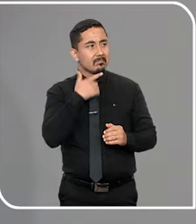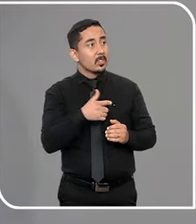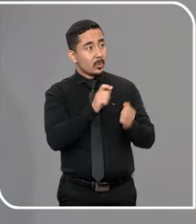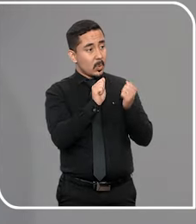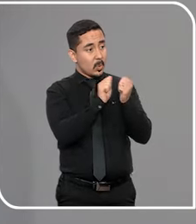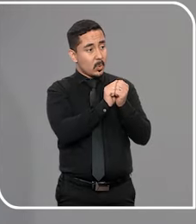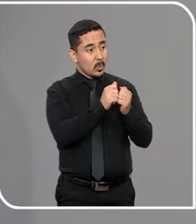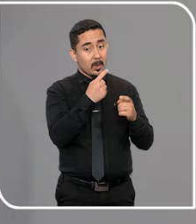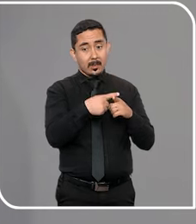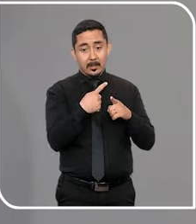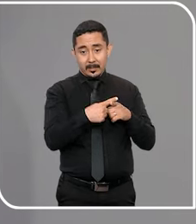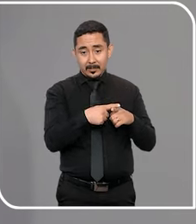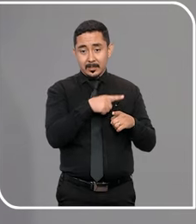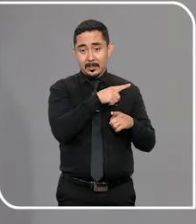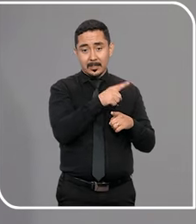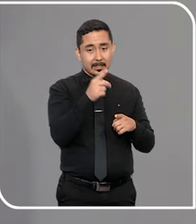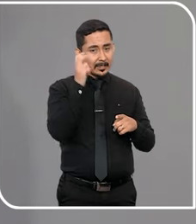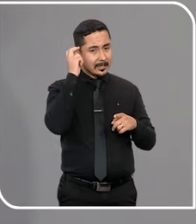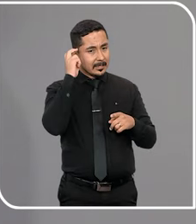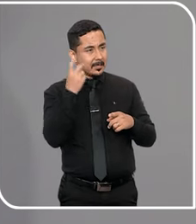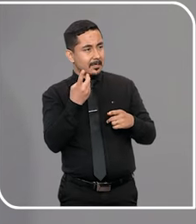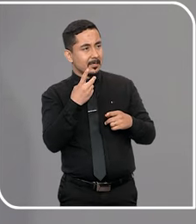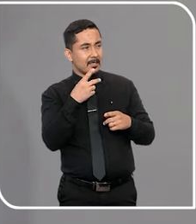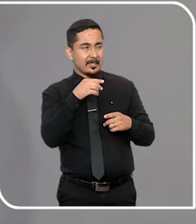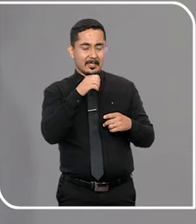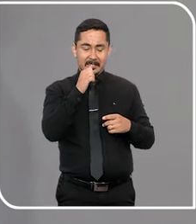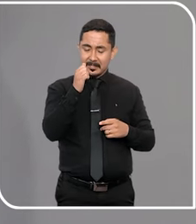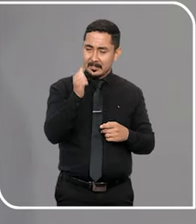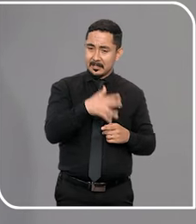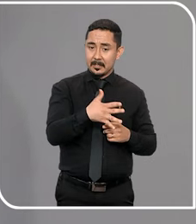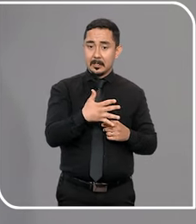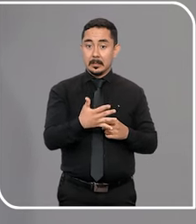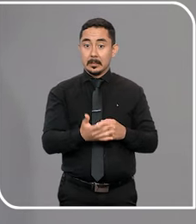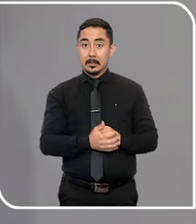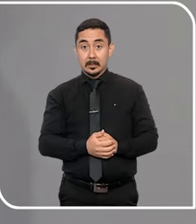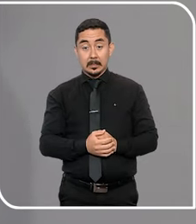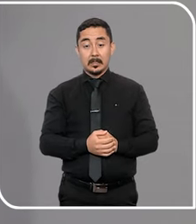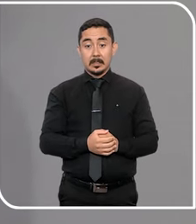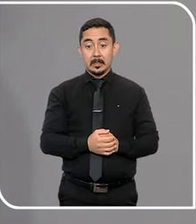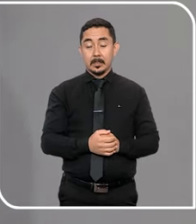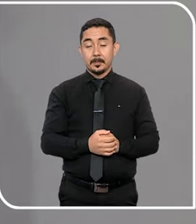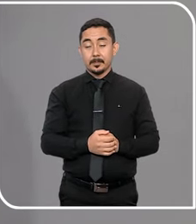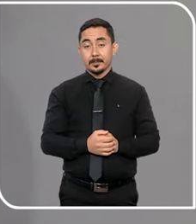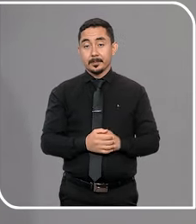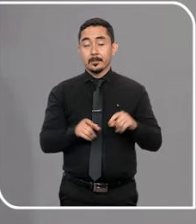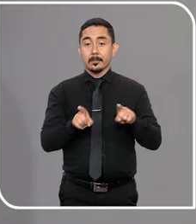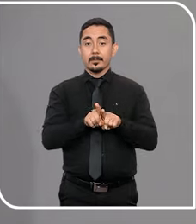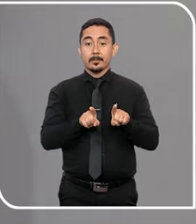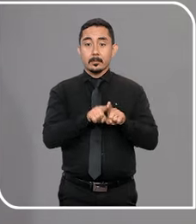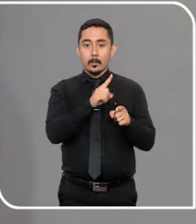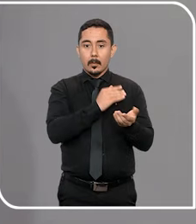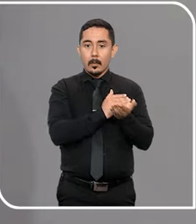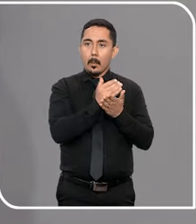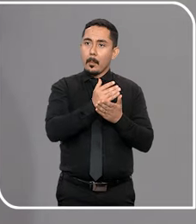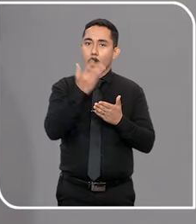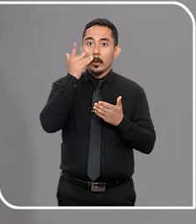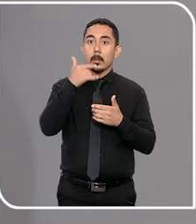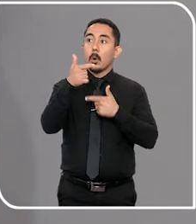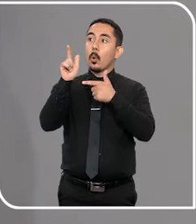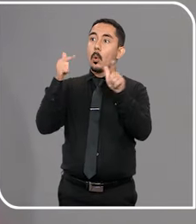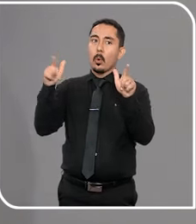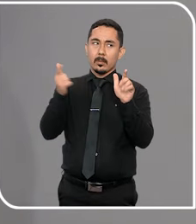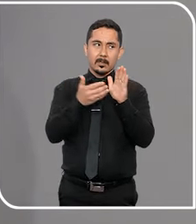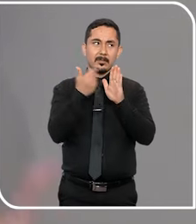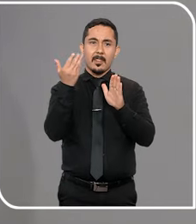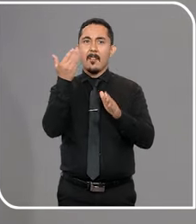eu não consigo ficar perto de você porque esse seu aparelho me dá muita agonia me dá muito nojo e começou a